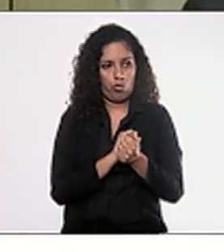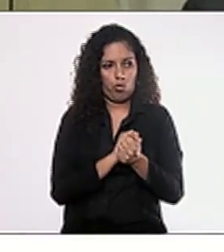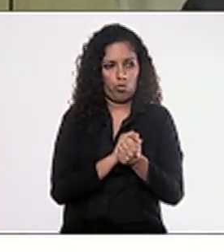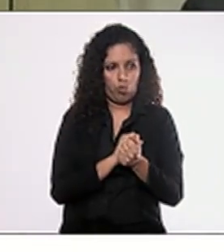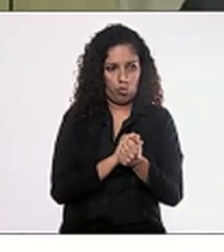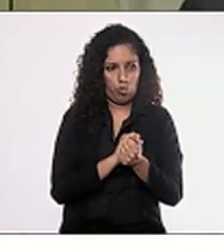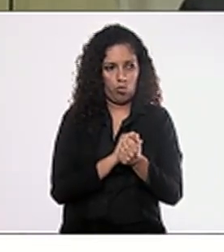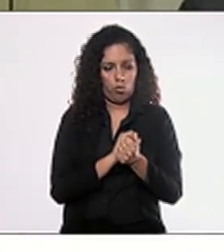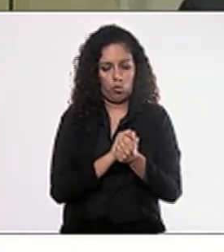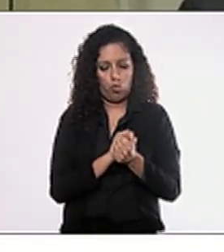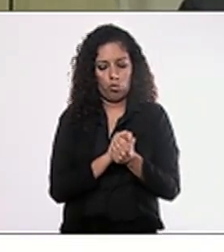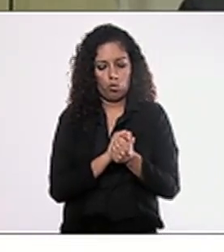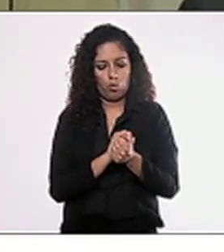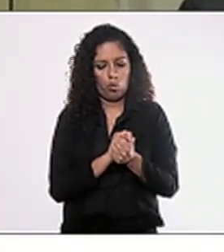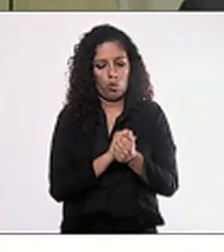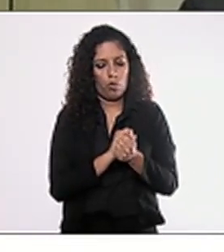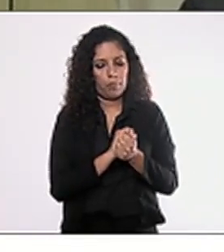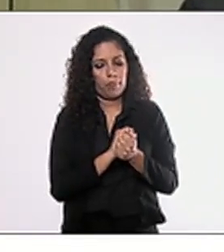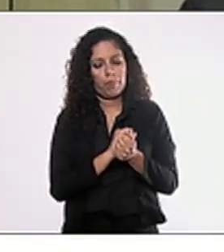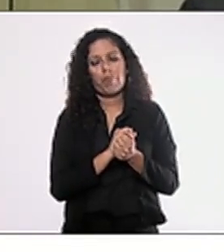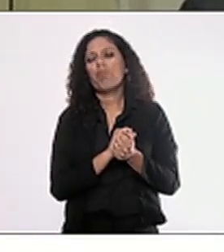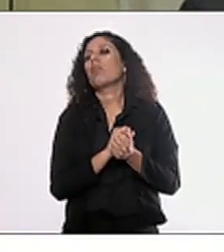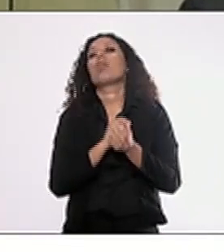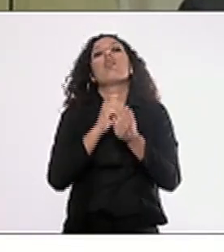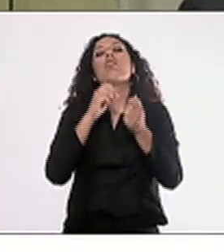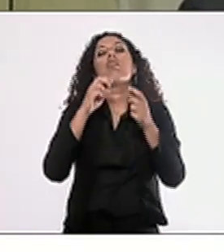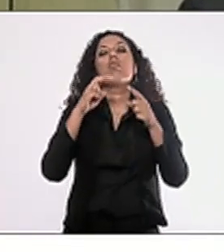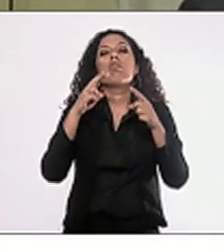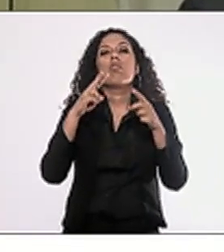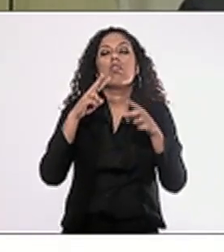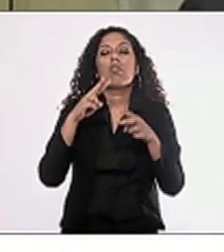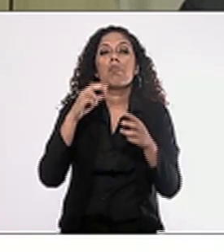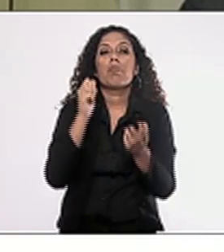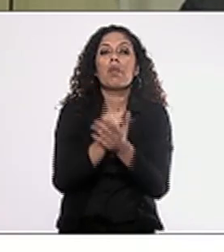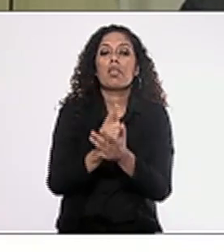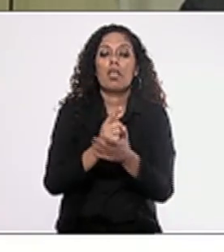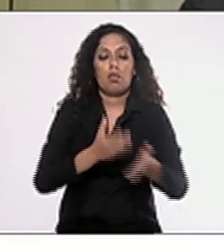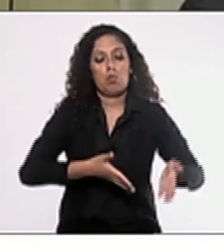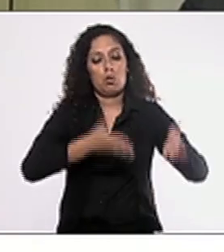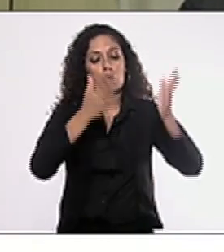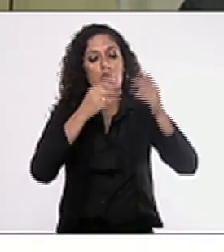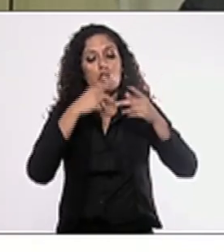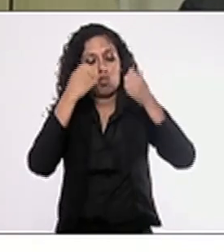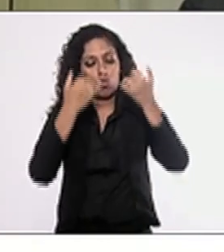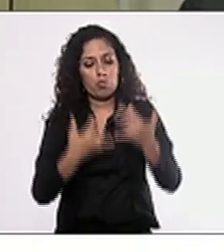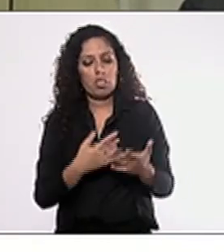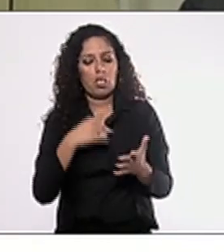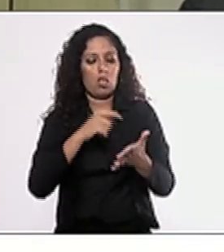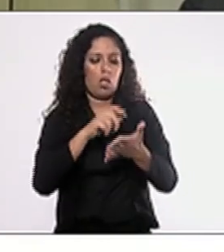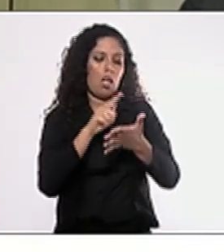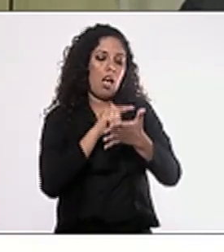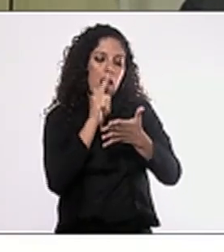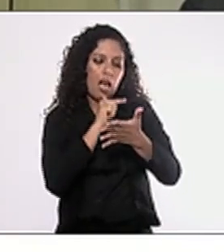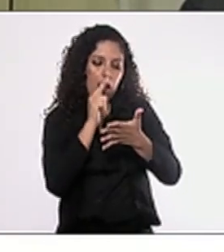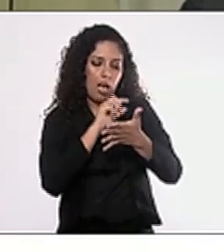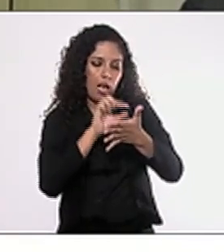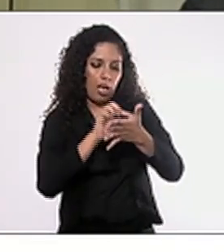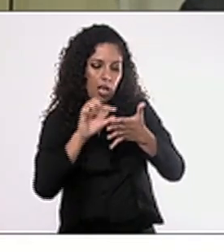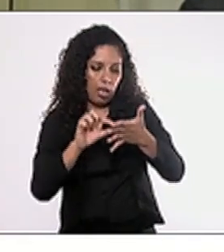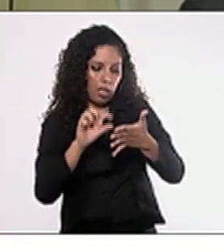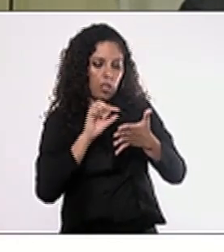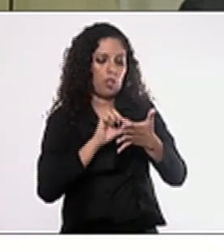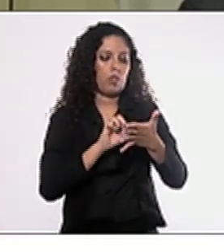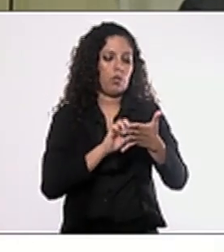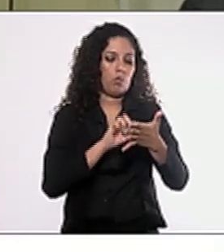venha discriminado quanto é a cota condominial e quanto é a cobrança de água. Então, a água vem cobrada individualmente de